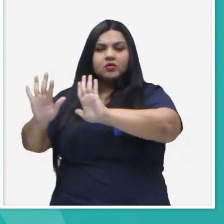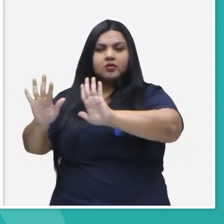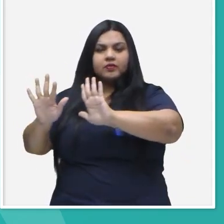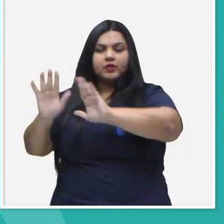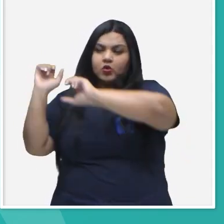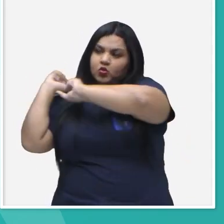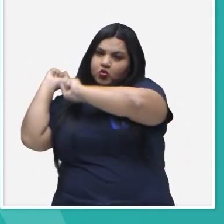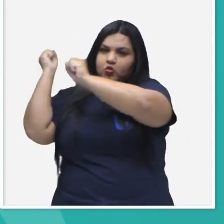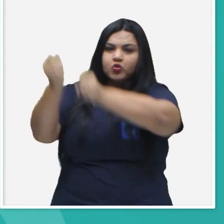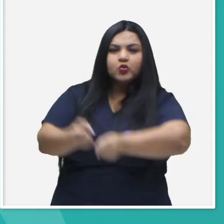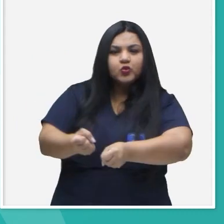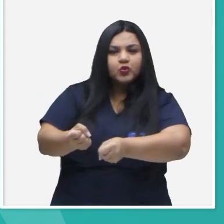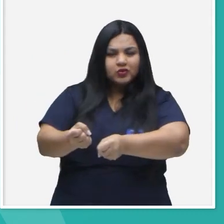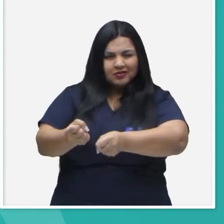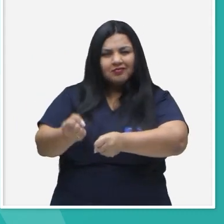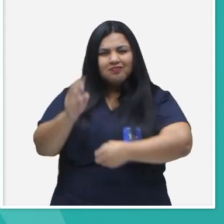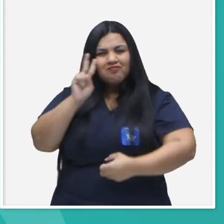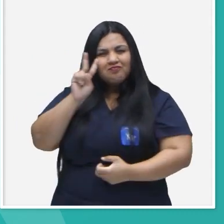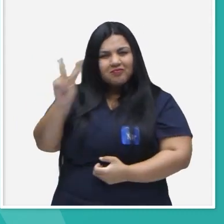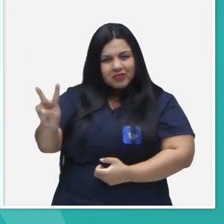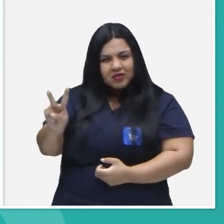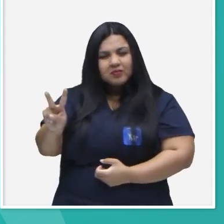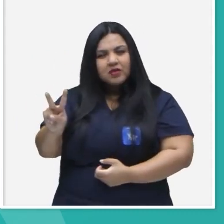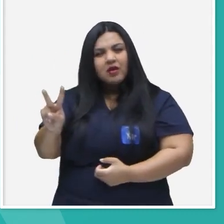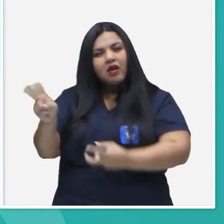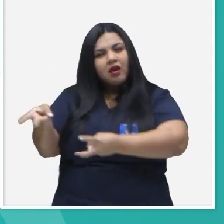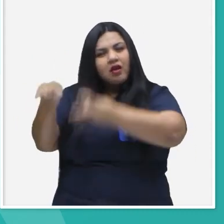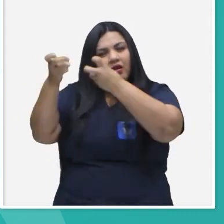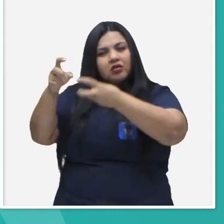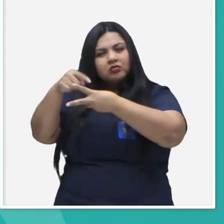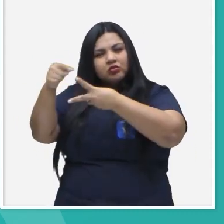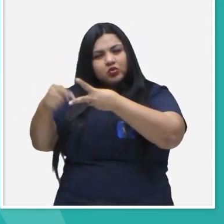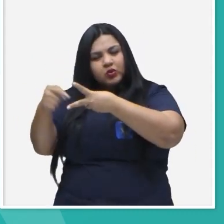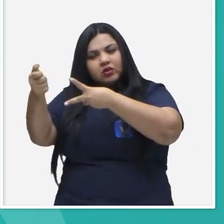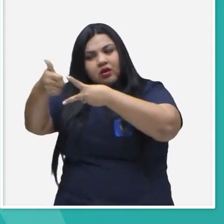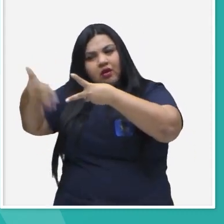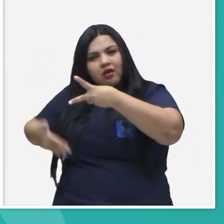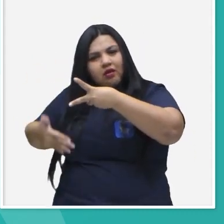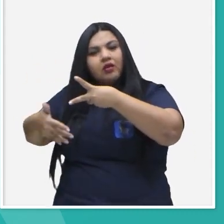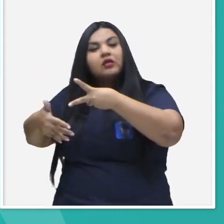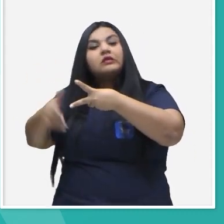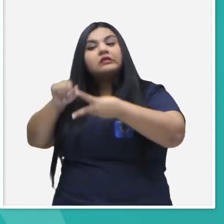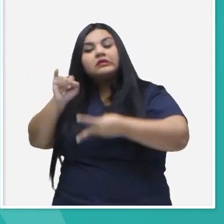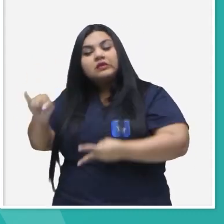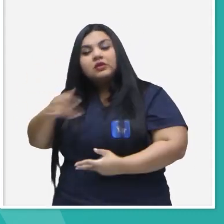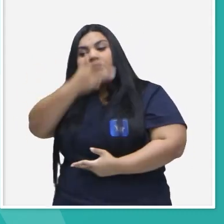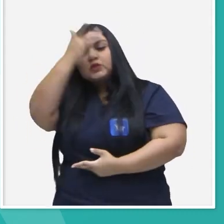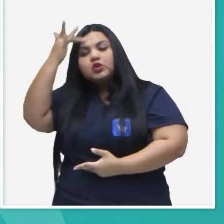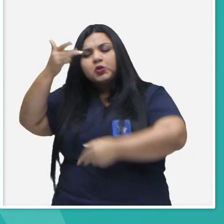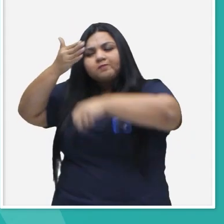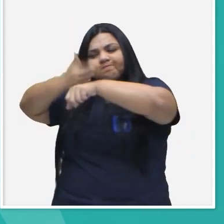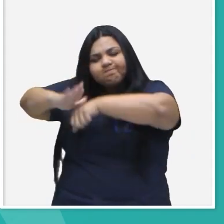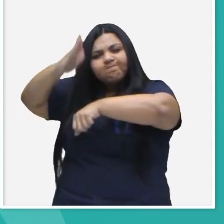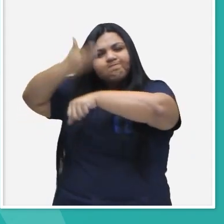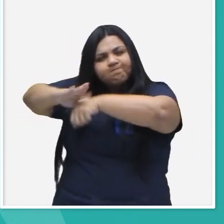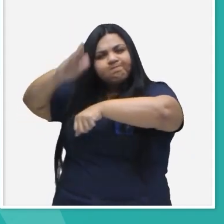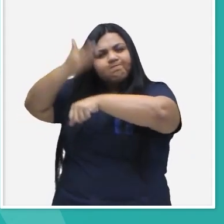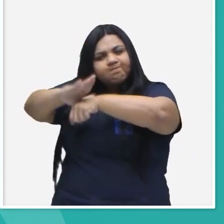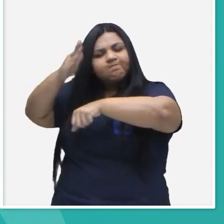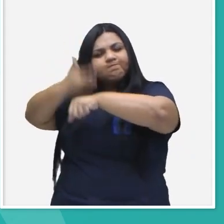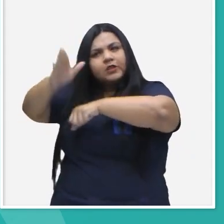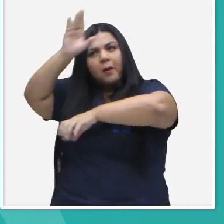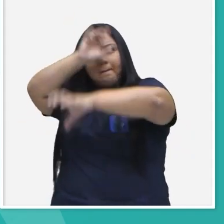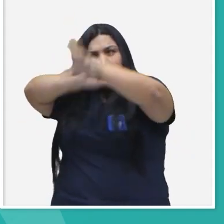judô, né? Já dá para a gente perceber aí essas duas características. Se o atleta ele treina bastante, se ele